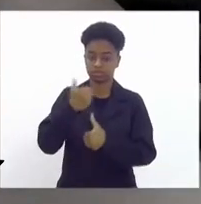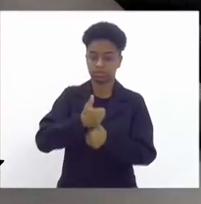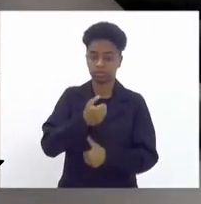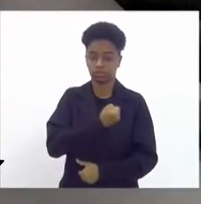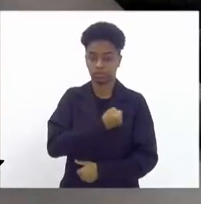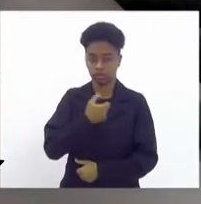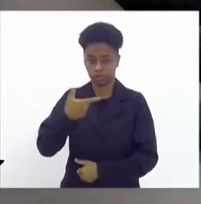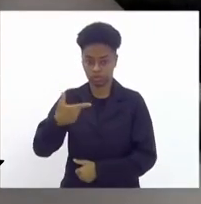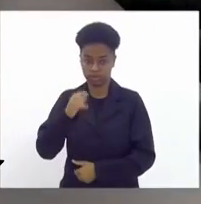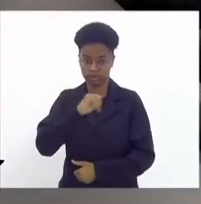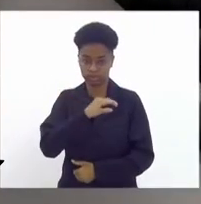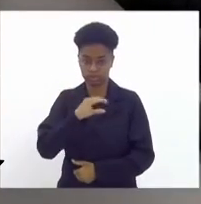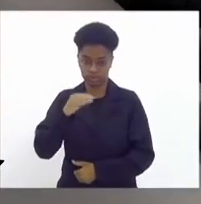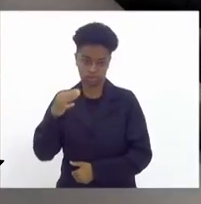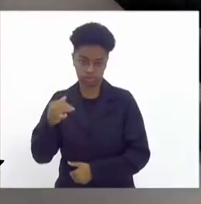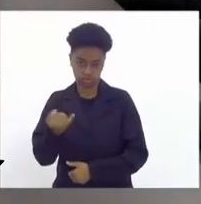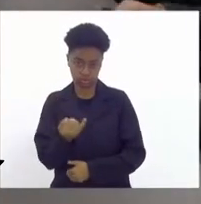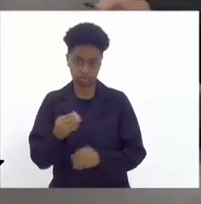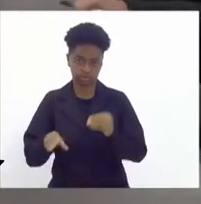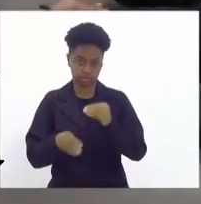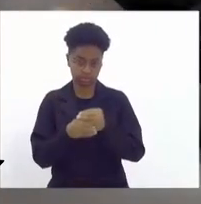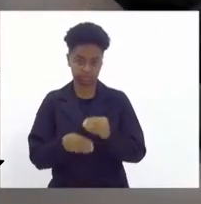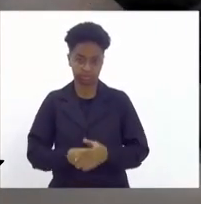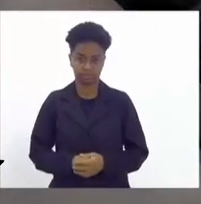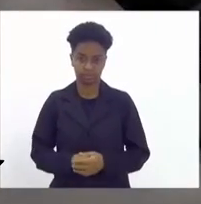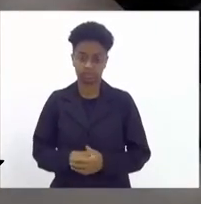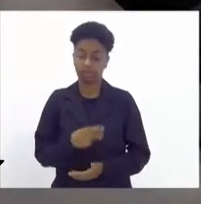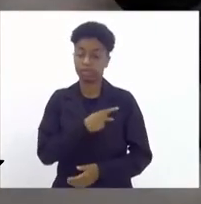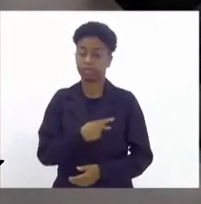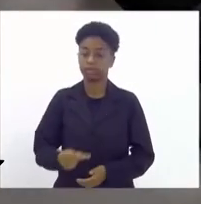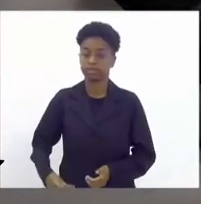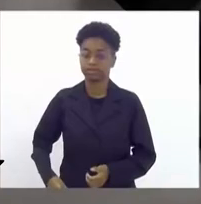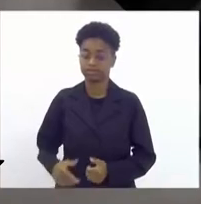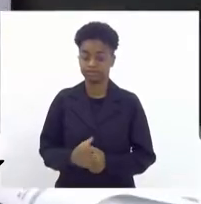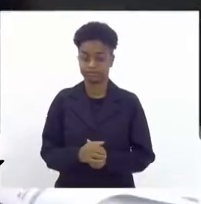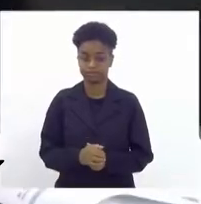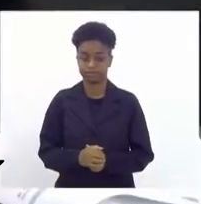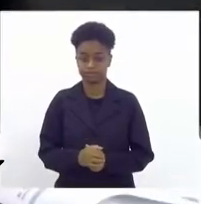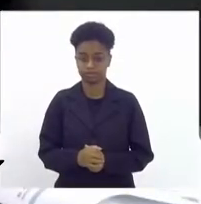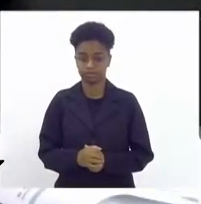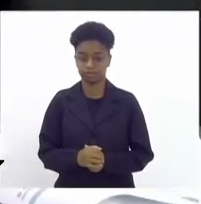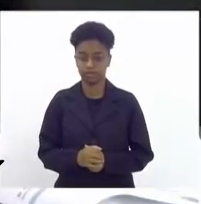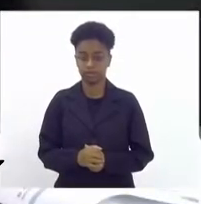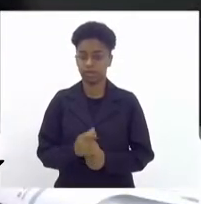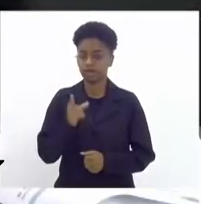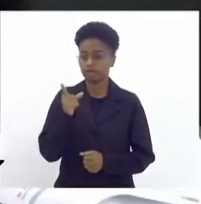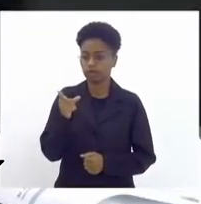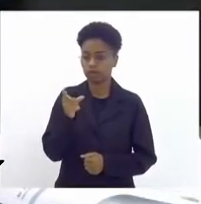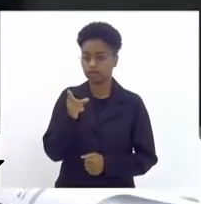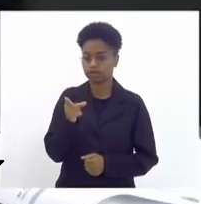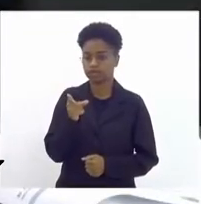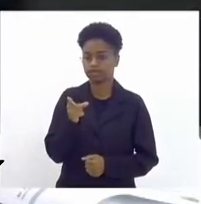prejudicada. Senhor presidente. Deputado Luiz Paulo. O senhor,